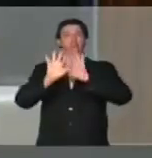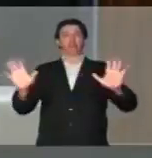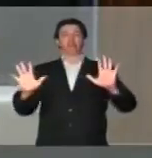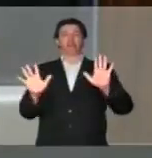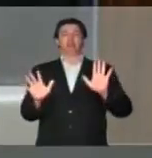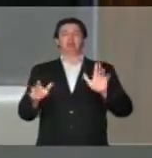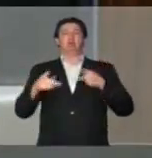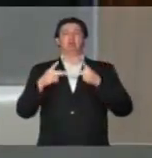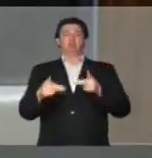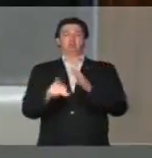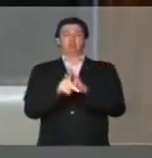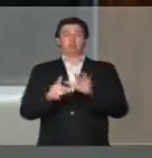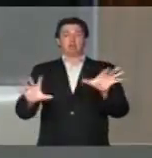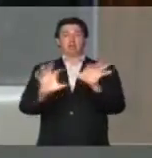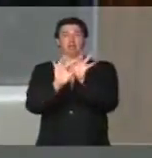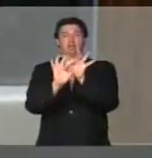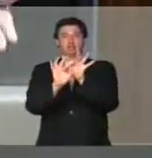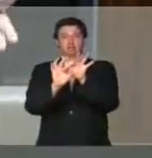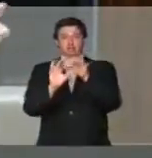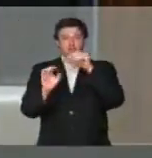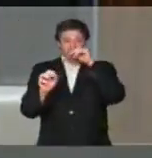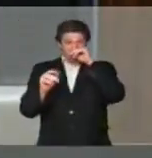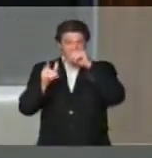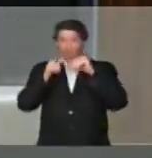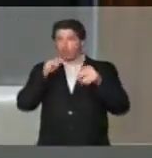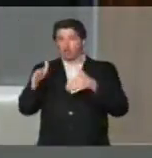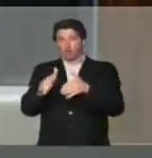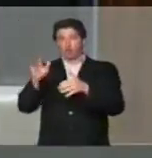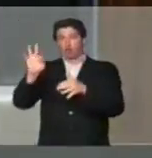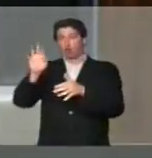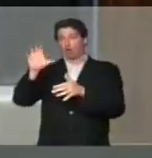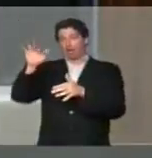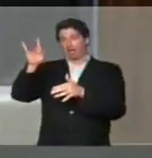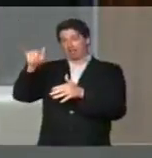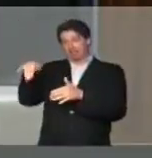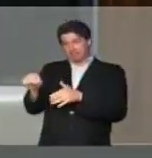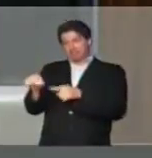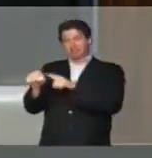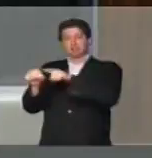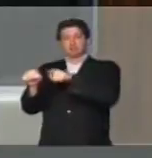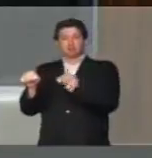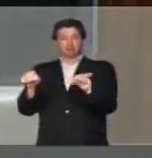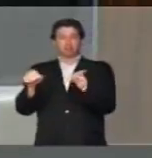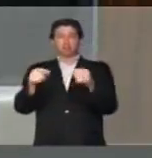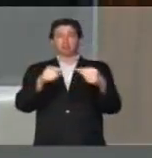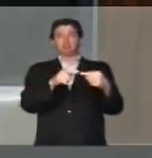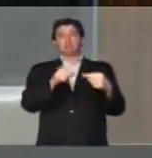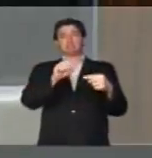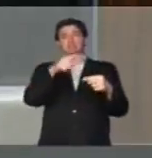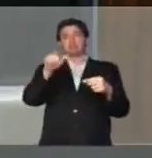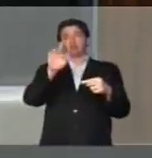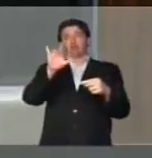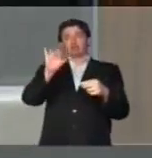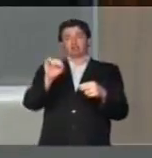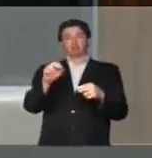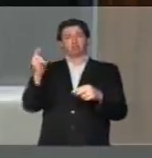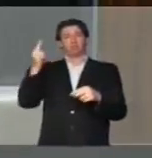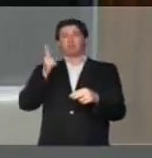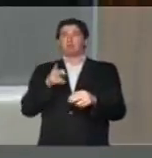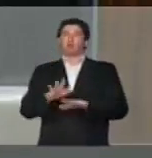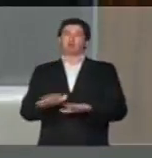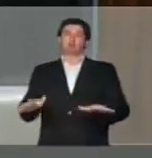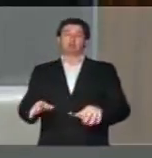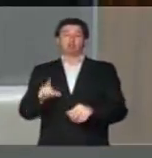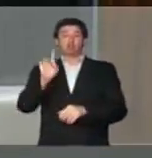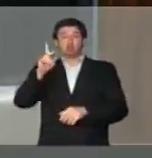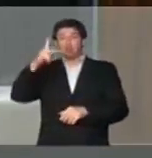projeto da interligação do Tocantins com o Rio São Francisco. Não dá para continuar. A gente sabe que só